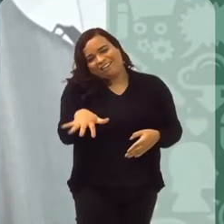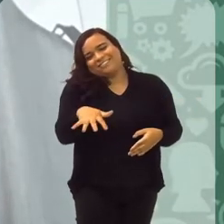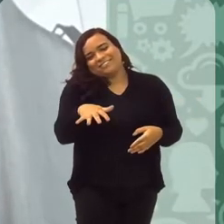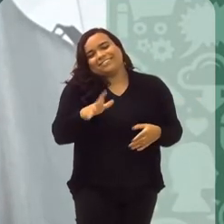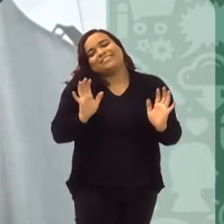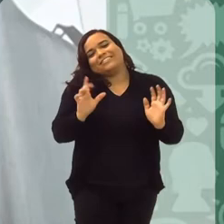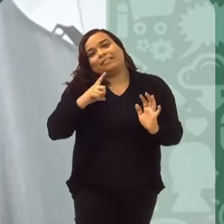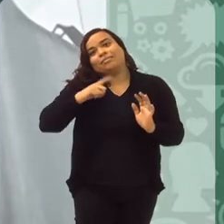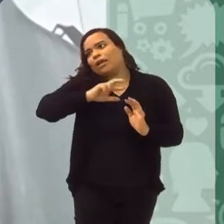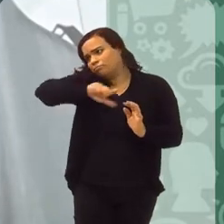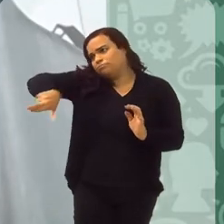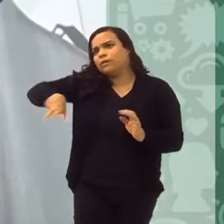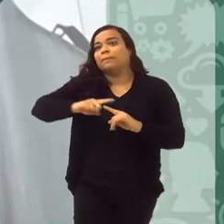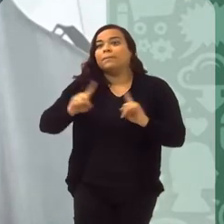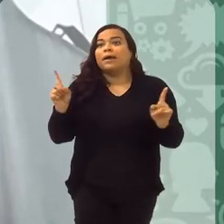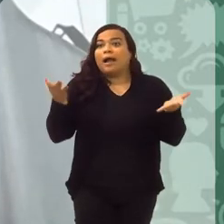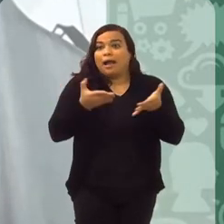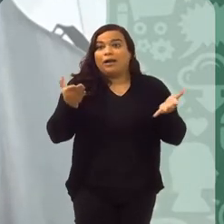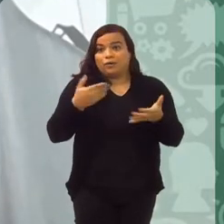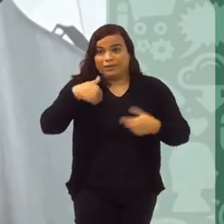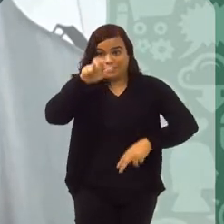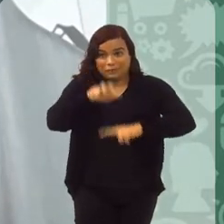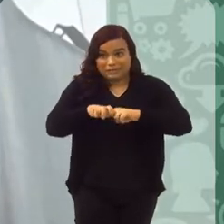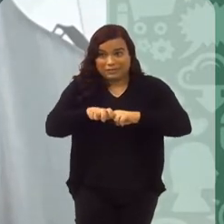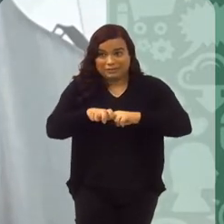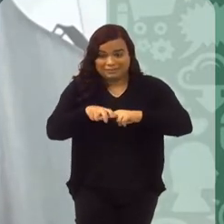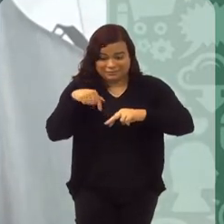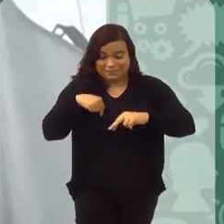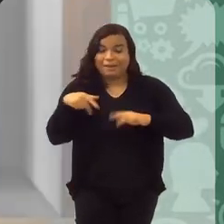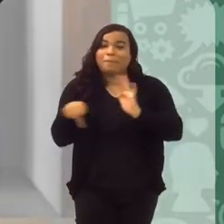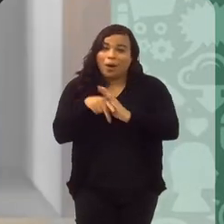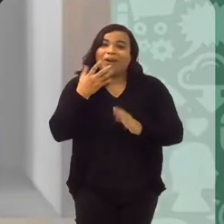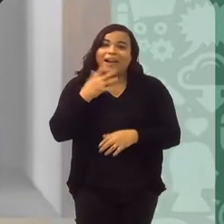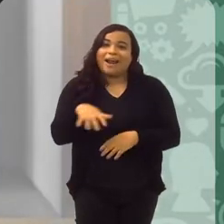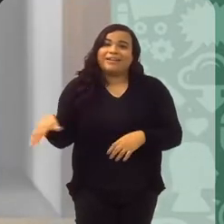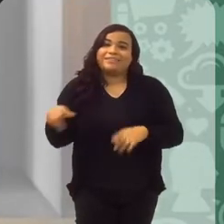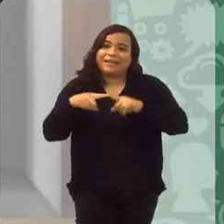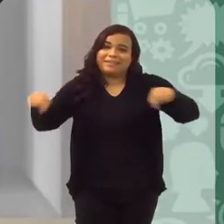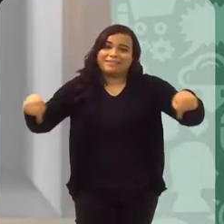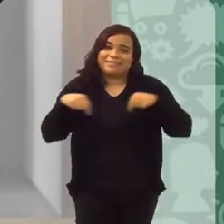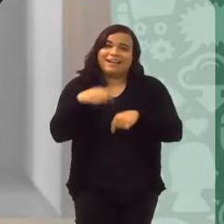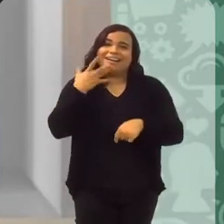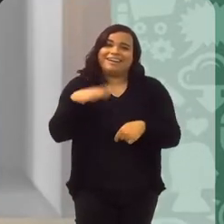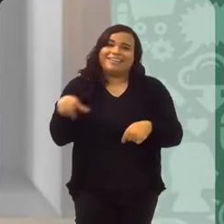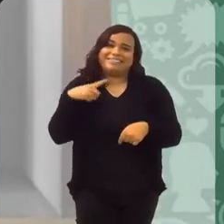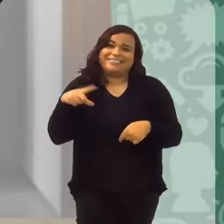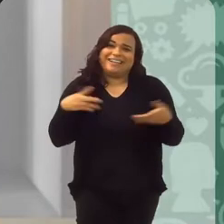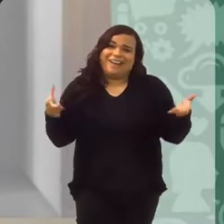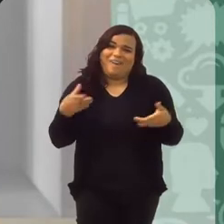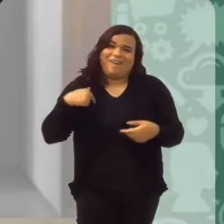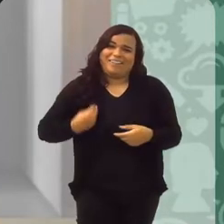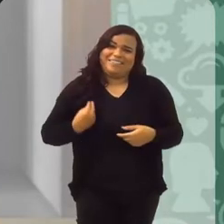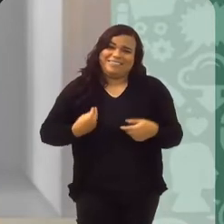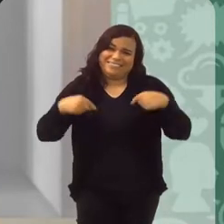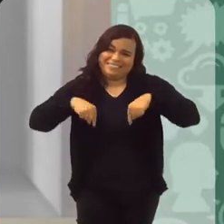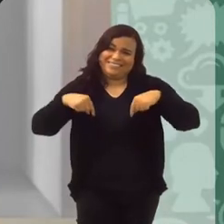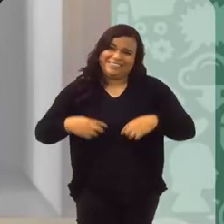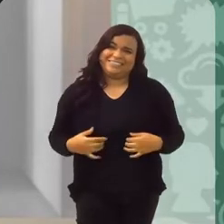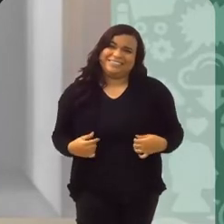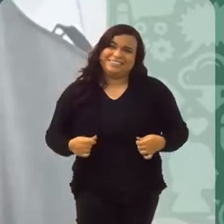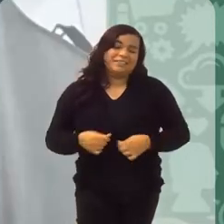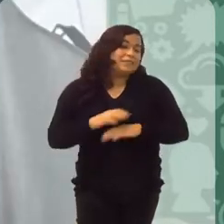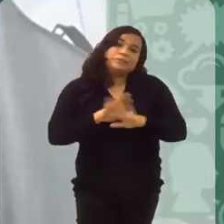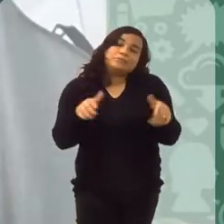muito mais com criança, né? Então, agora, por exemplo, estou sentada numa cadeira minúscula, que eu estou na sala de criança. Muito então,